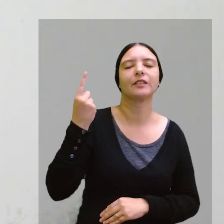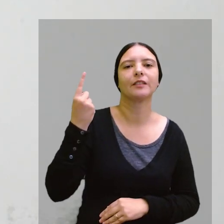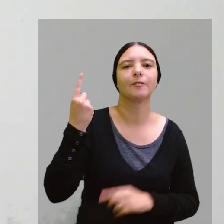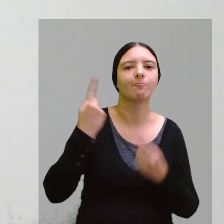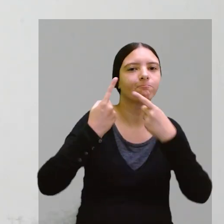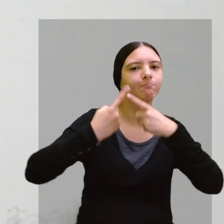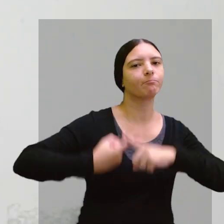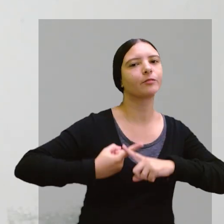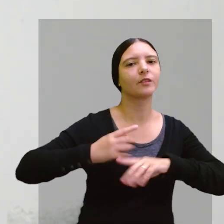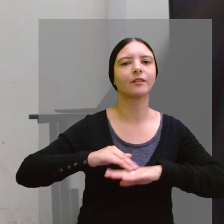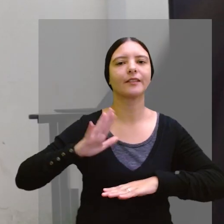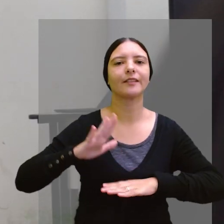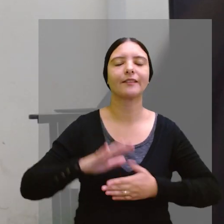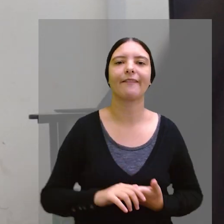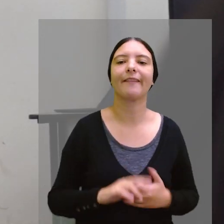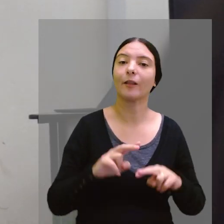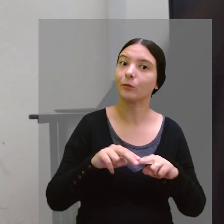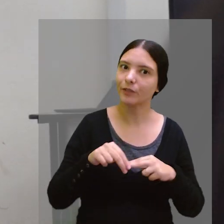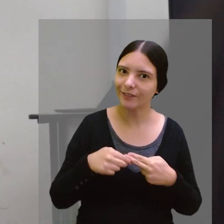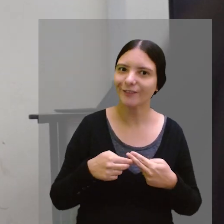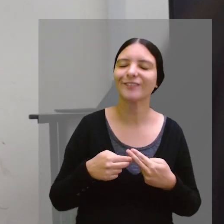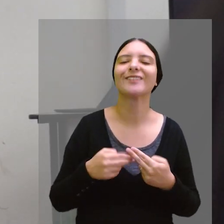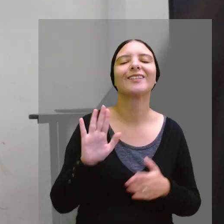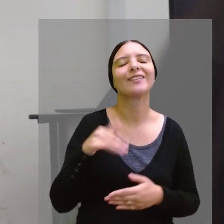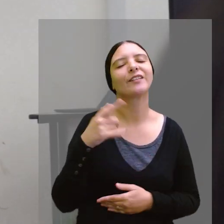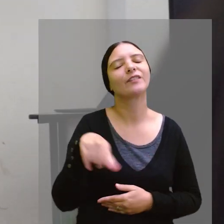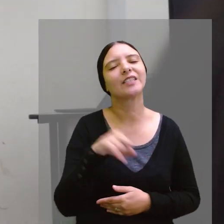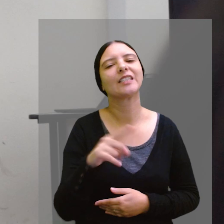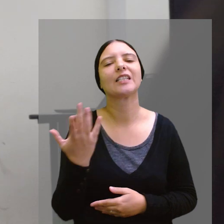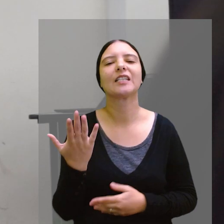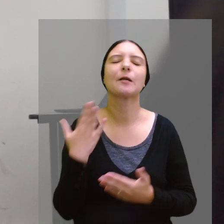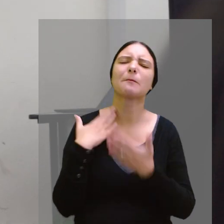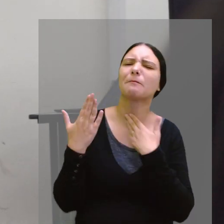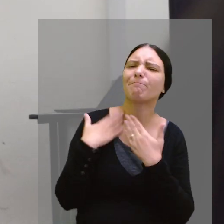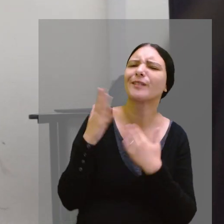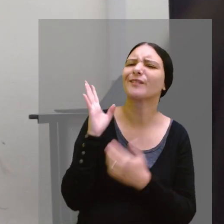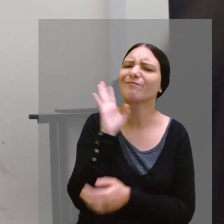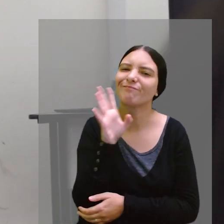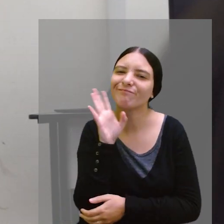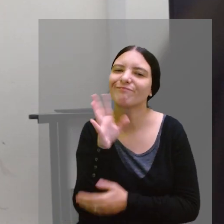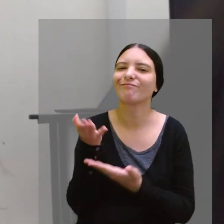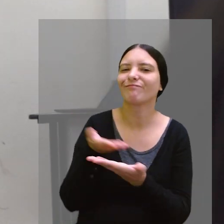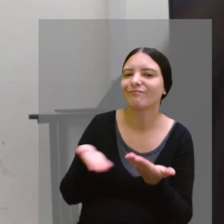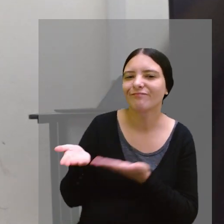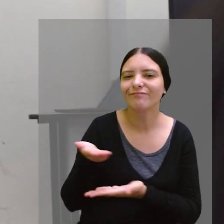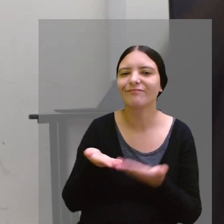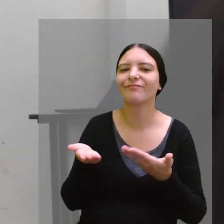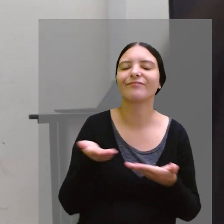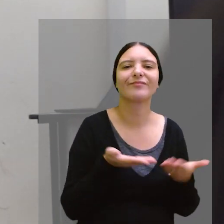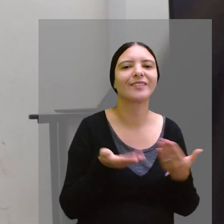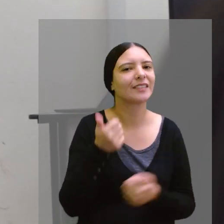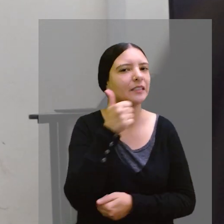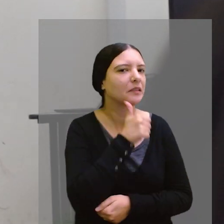disputadas. Por isso é que, quando você chega, tem um papo legal e tudo mais,